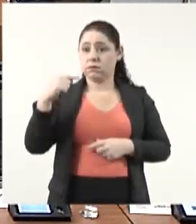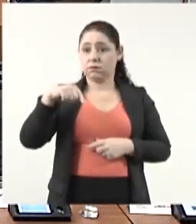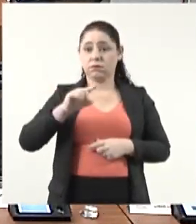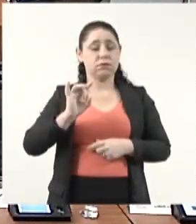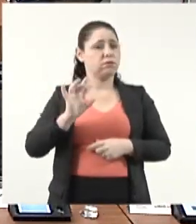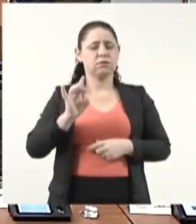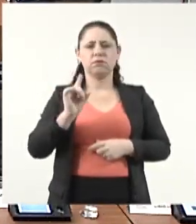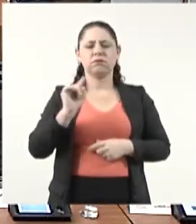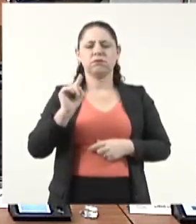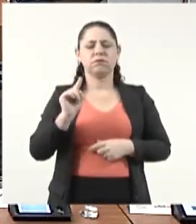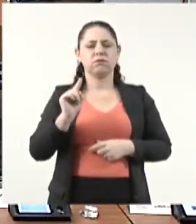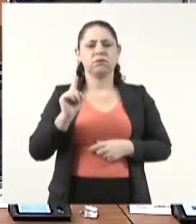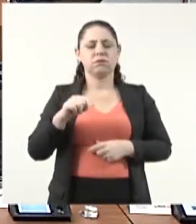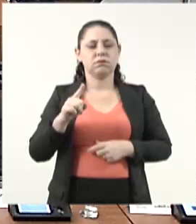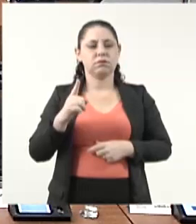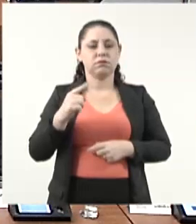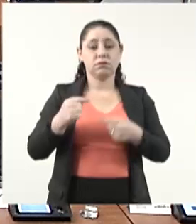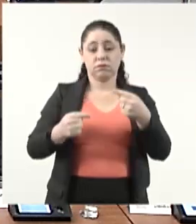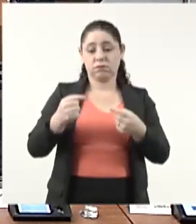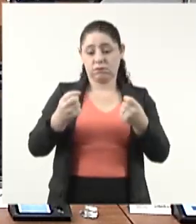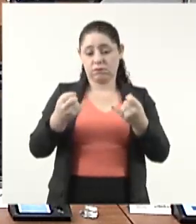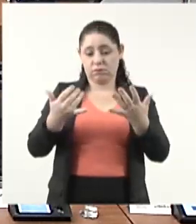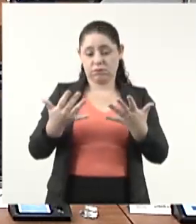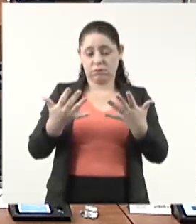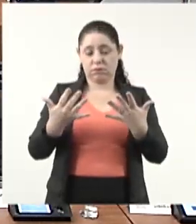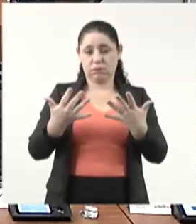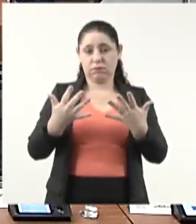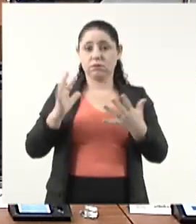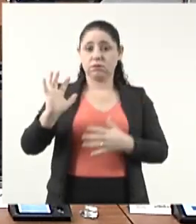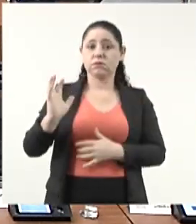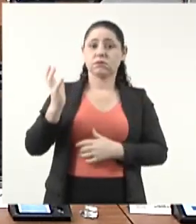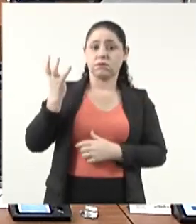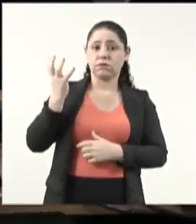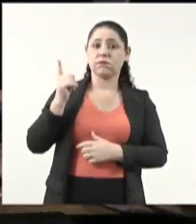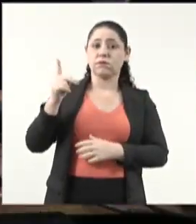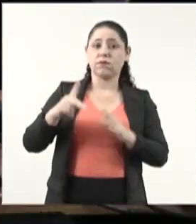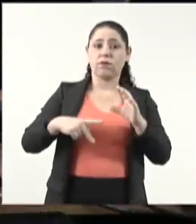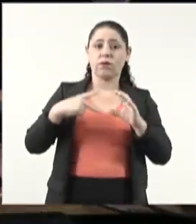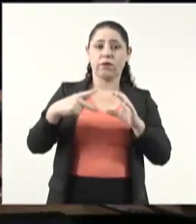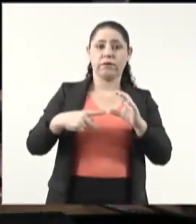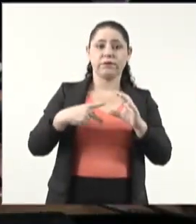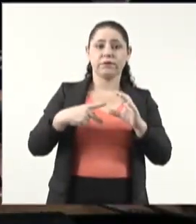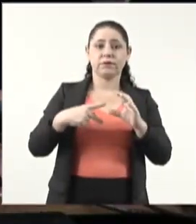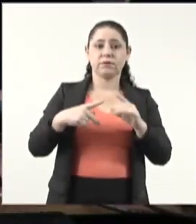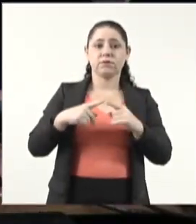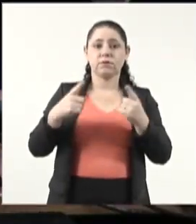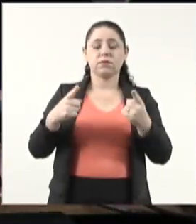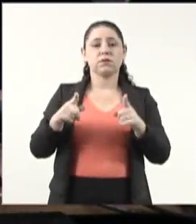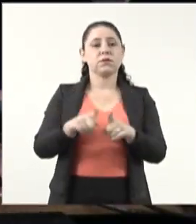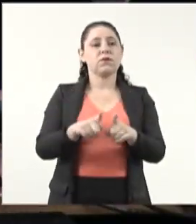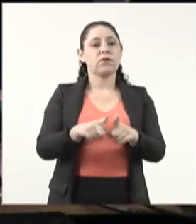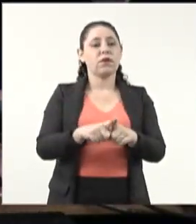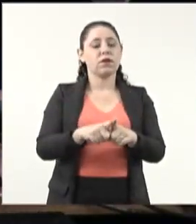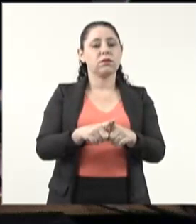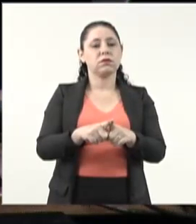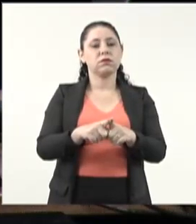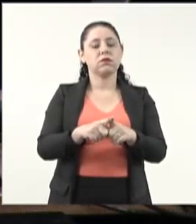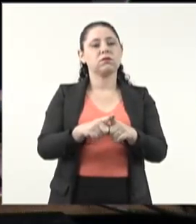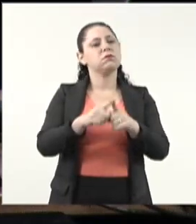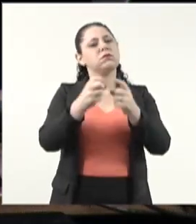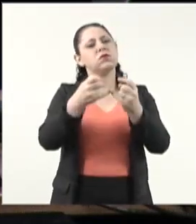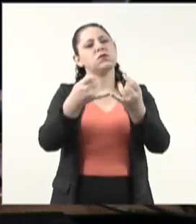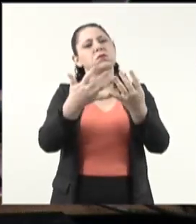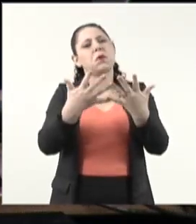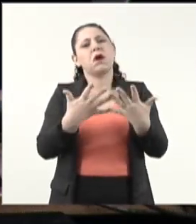só para discorrer sobre o fato que aconteceu na Câmara Municipal, mas também nos deu uma aula aqui